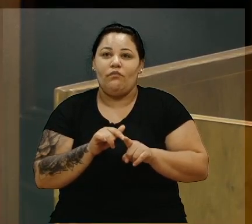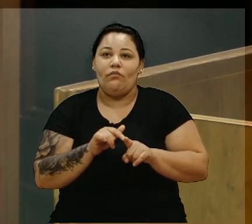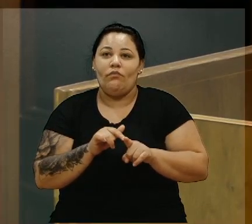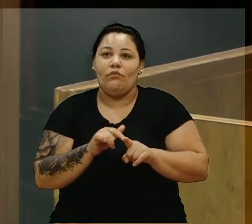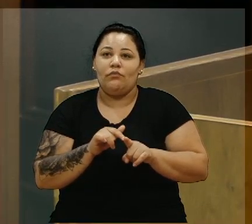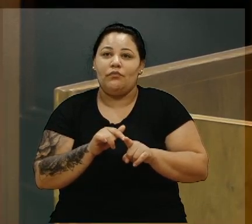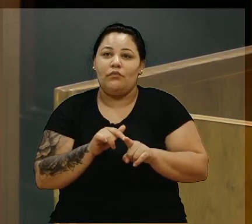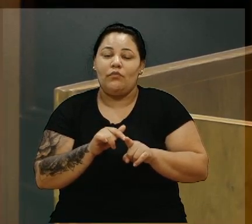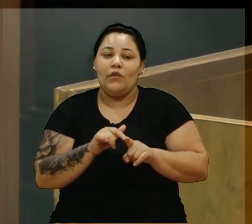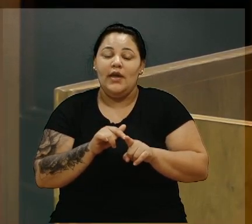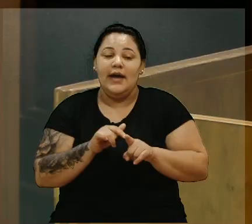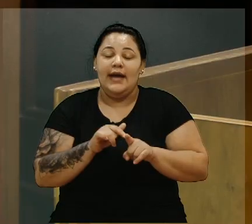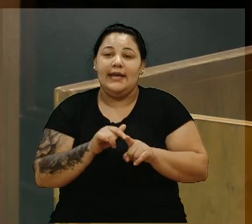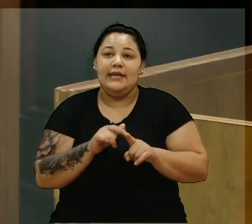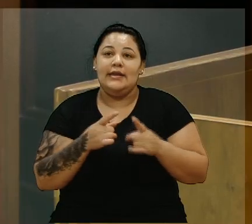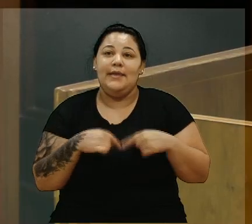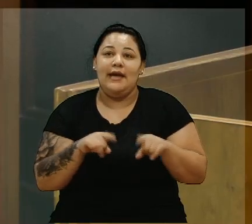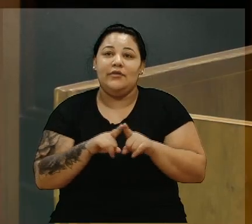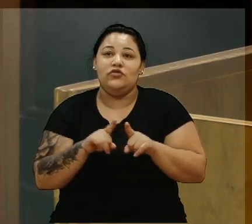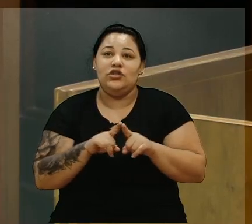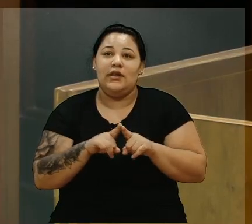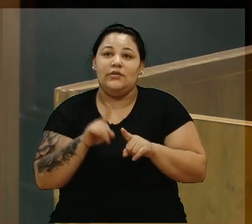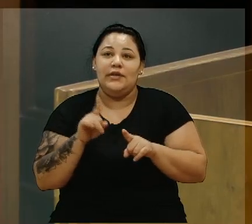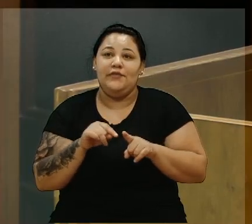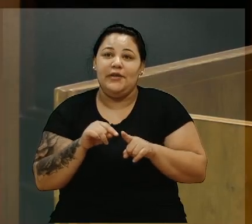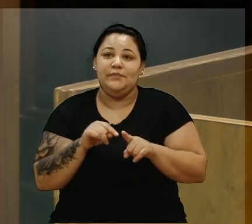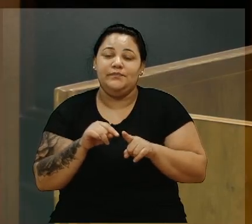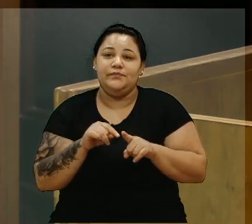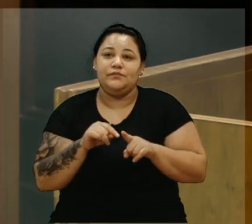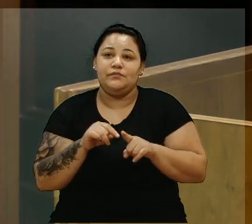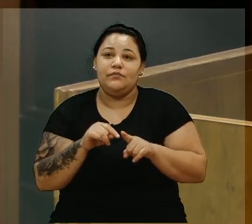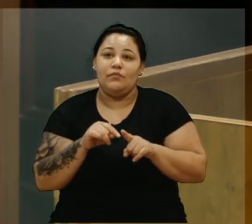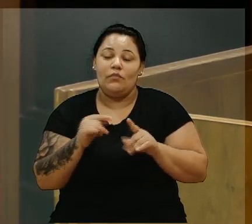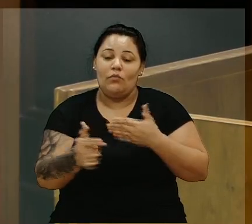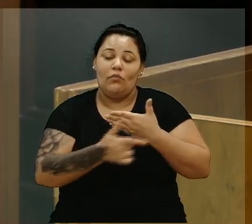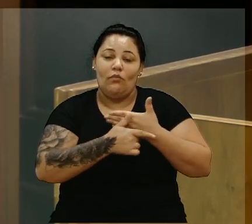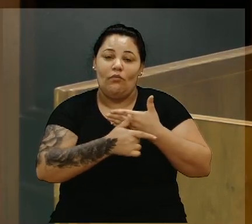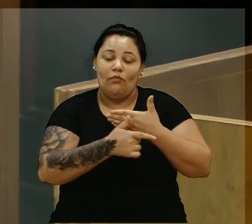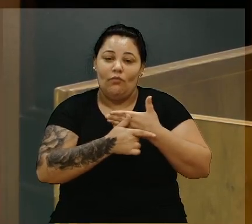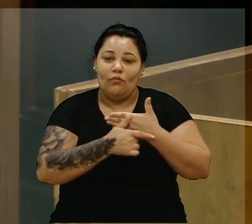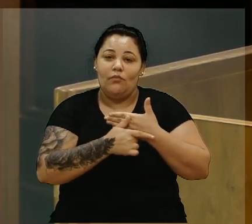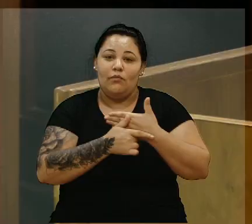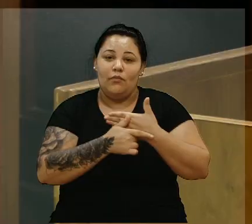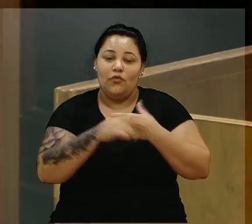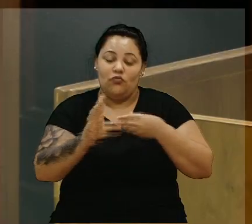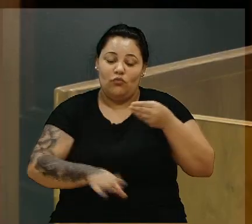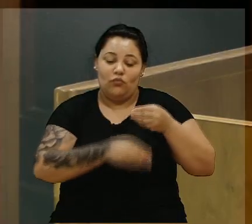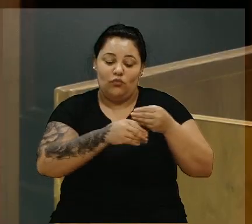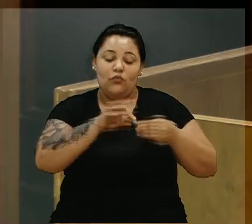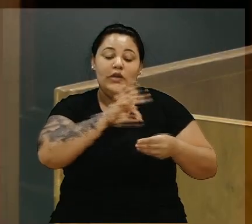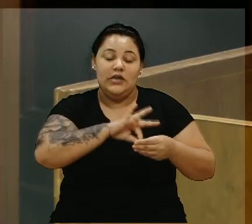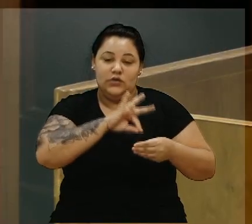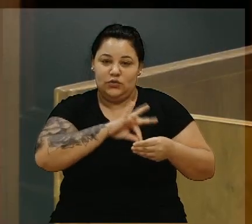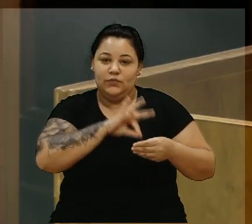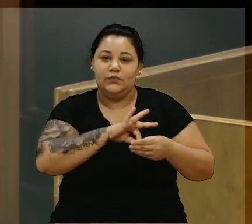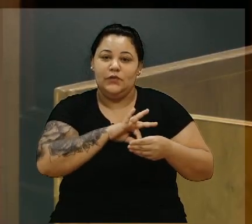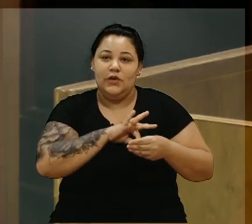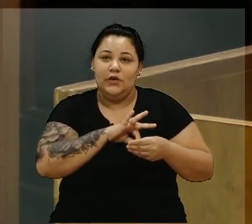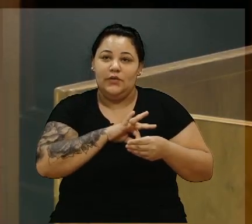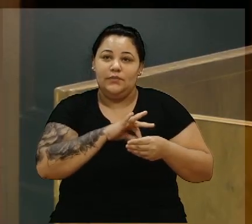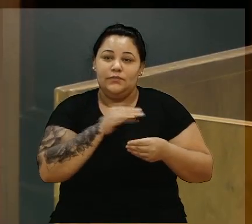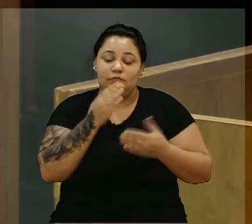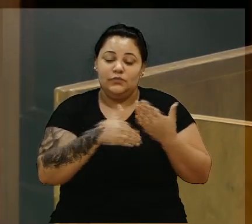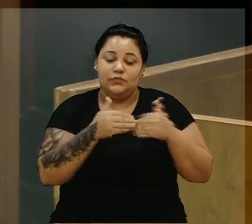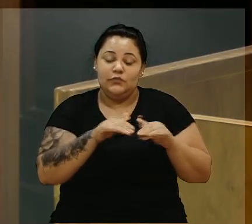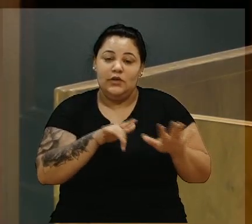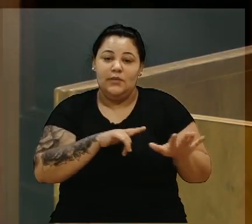o município em aspectos como desvio de função, adicional de insalubridade. Todas as semanas nós